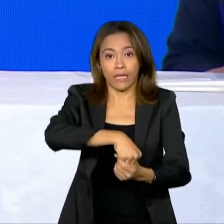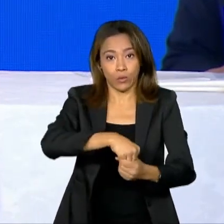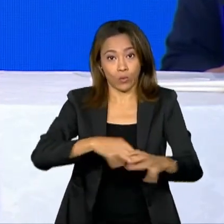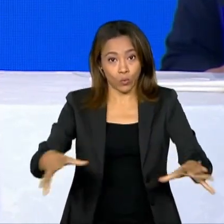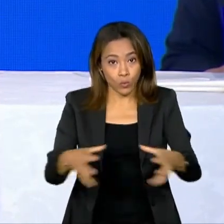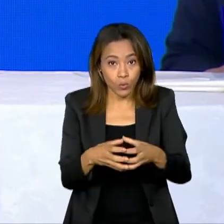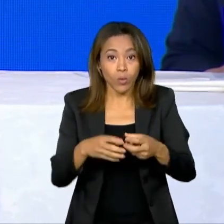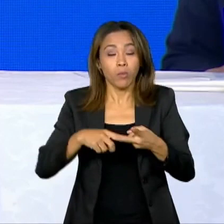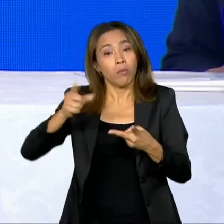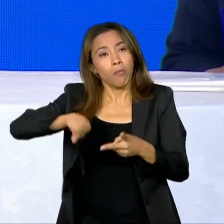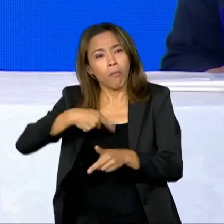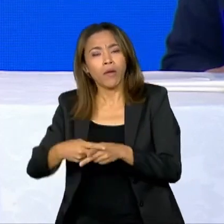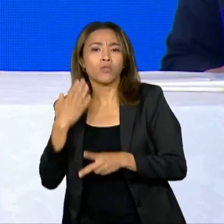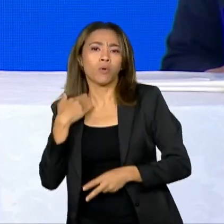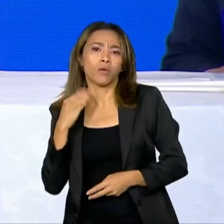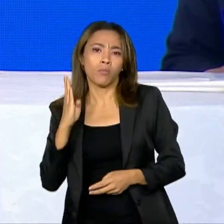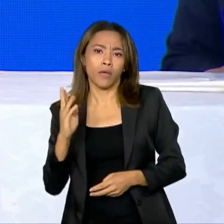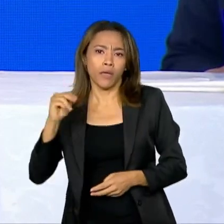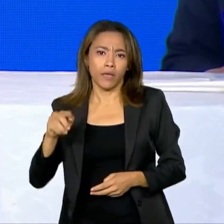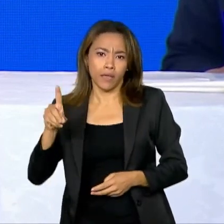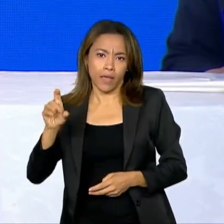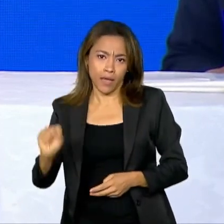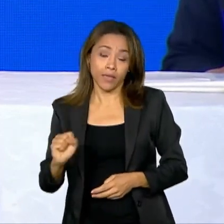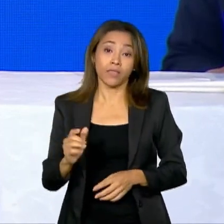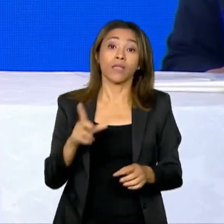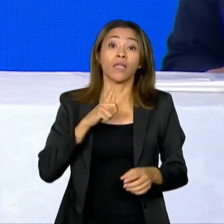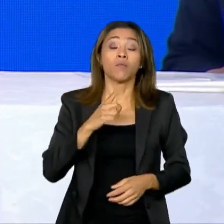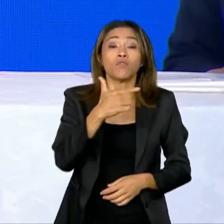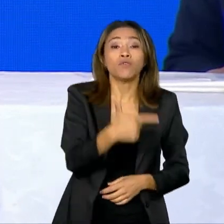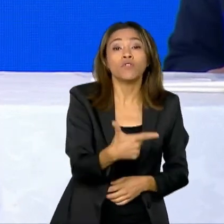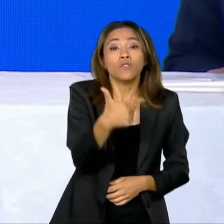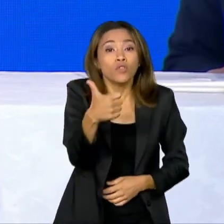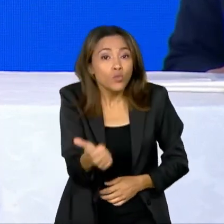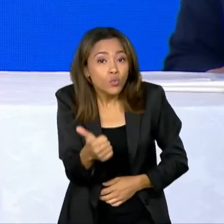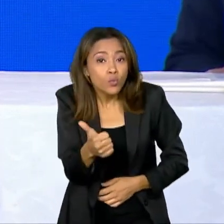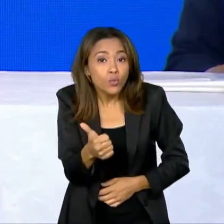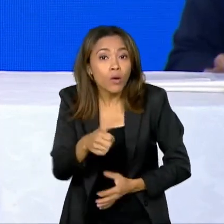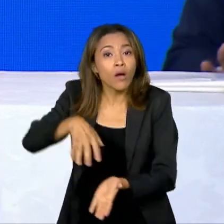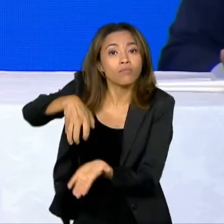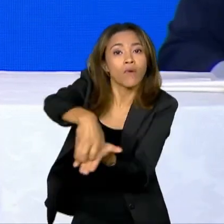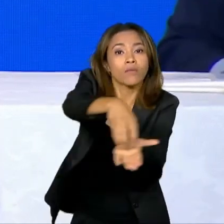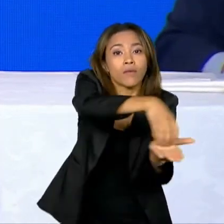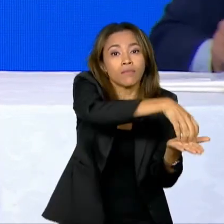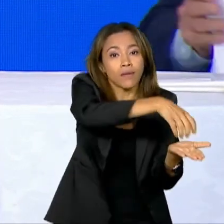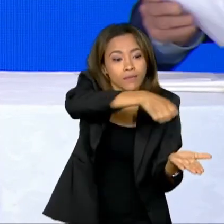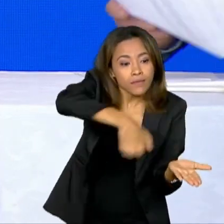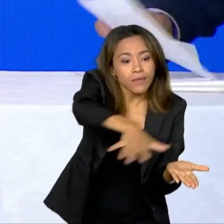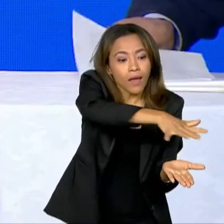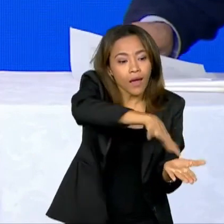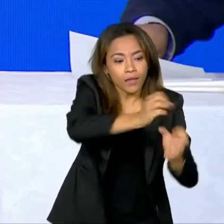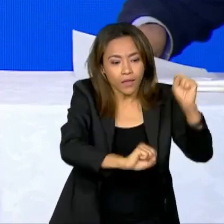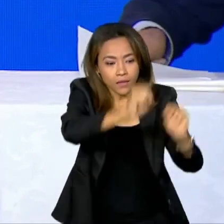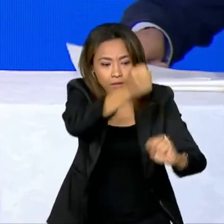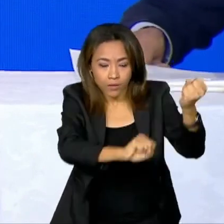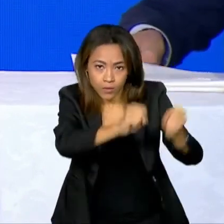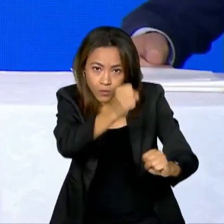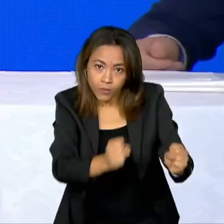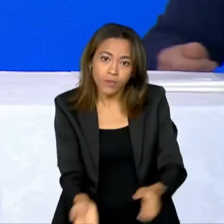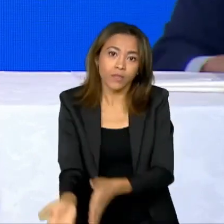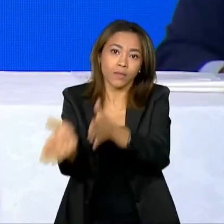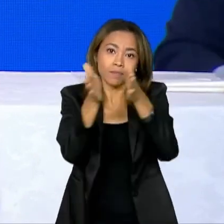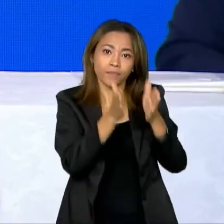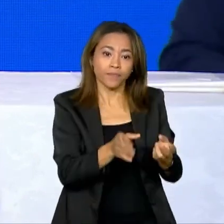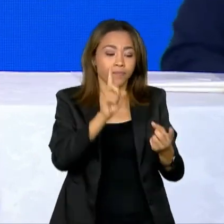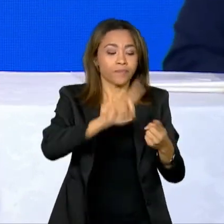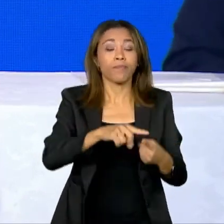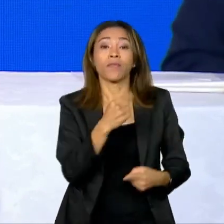BNDES, temos 21 entidades do setor produtivo, mais 16